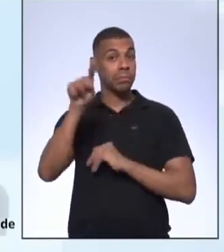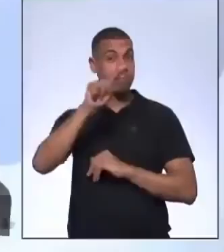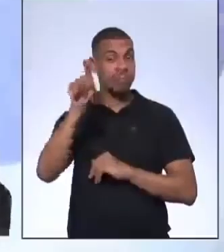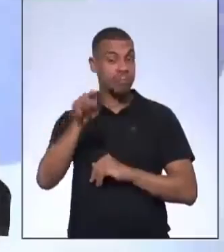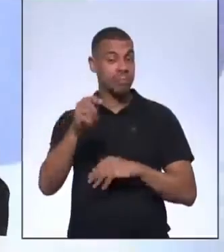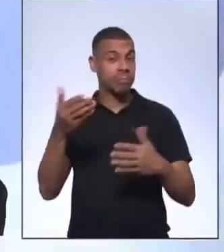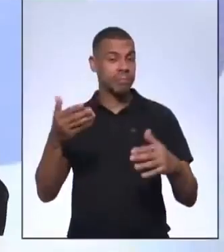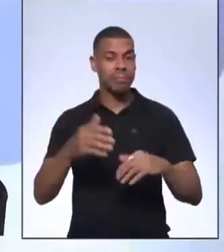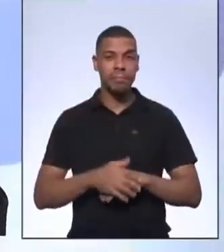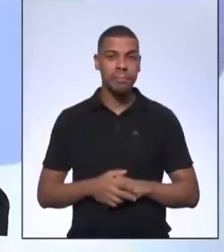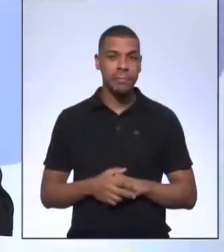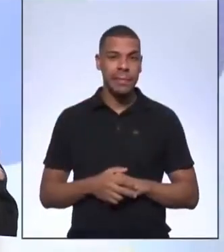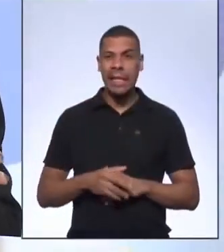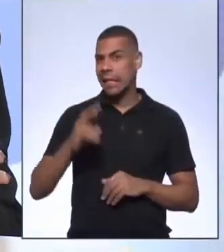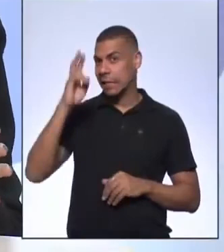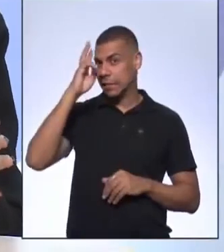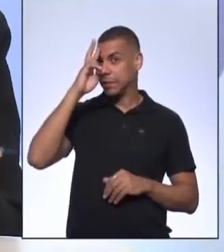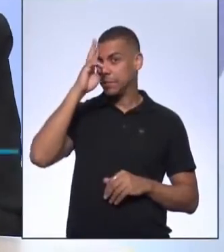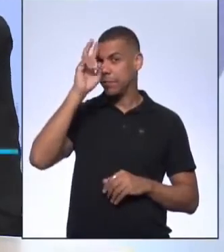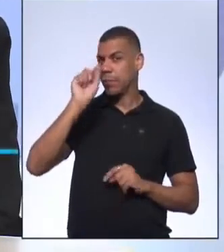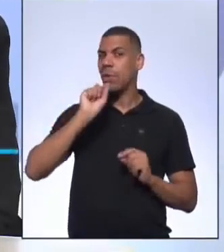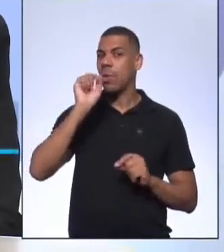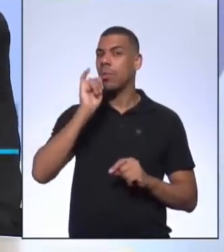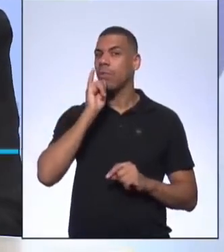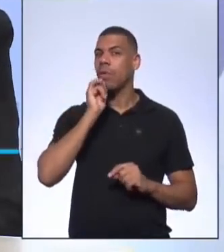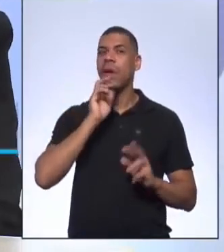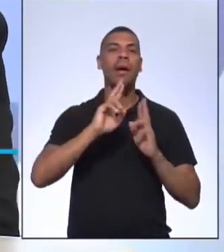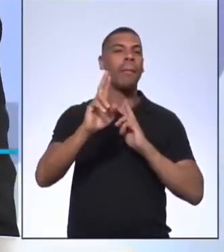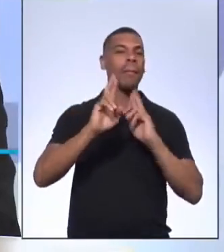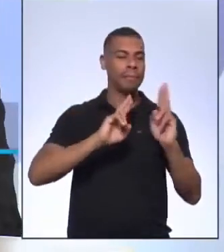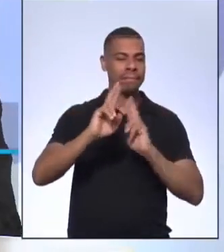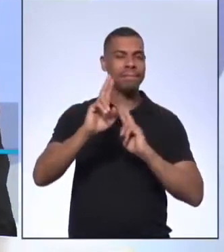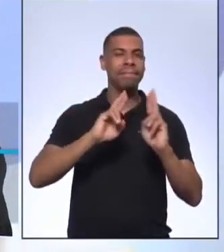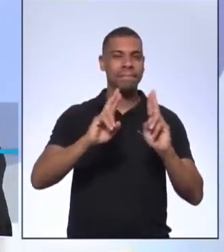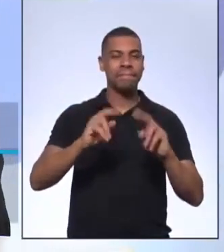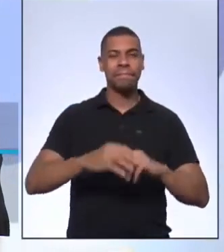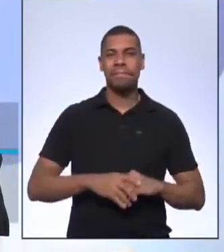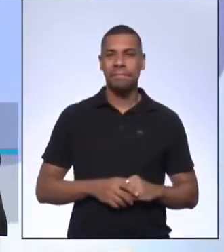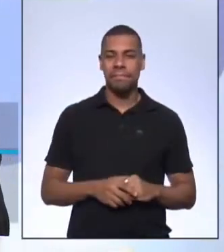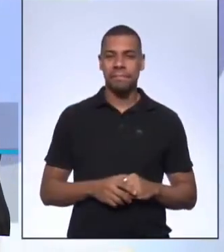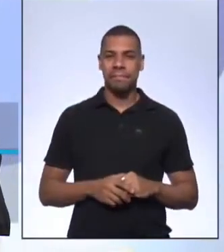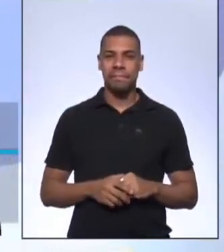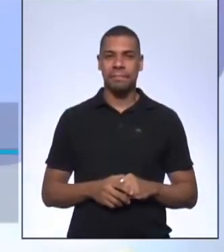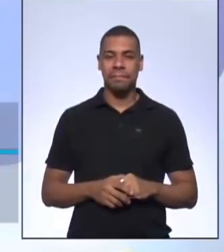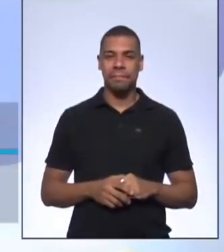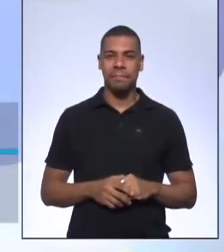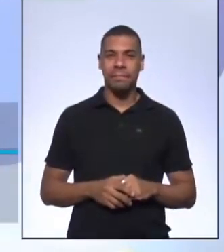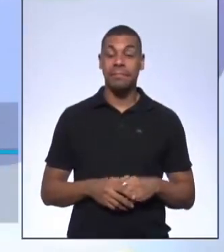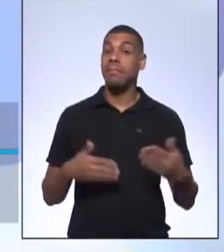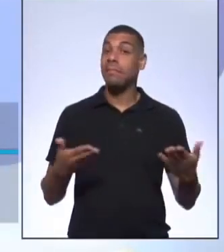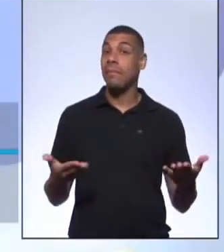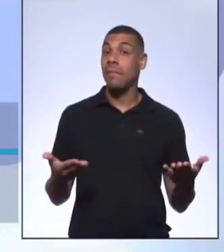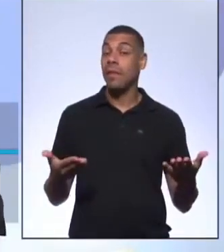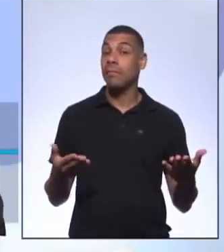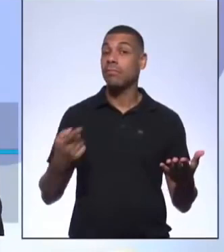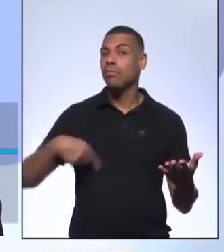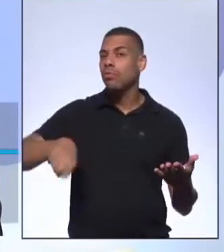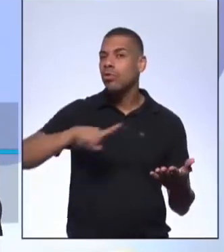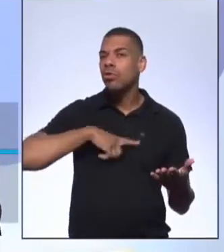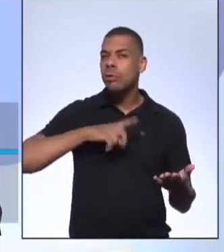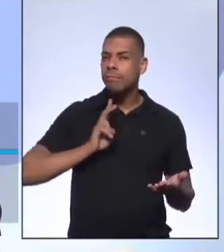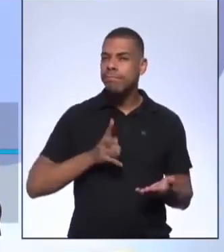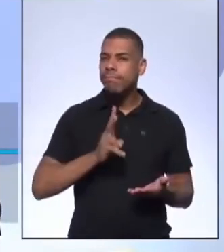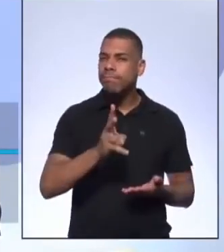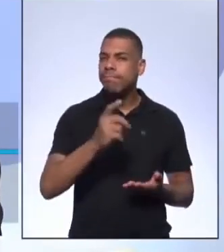no ar, mas a gente vai responder ela ao longo da aula, né? E aí, quando a gente continua, a